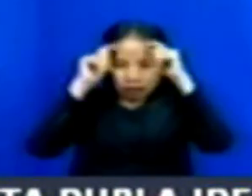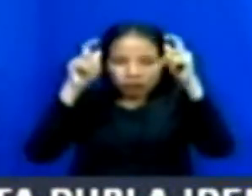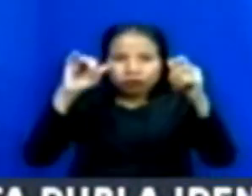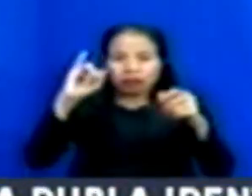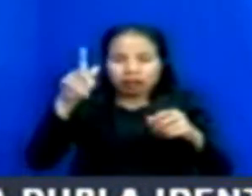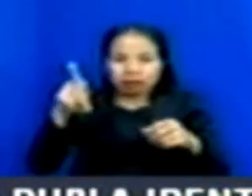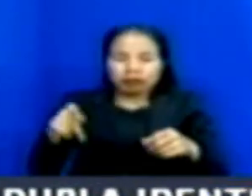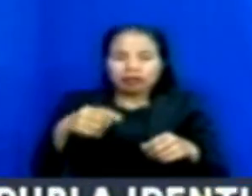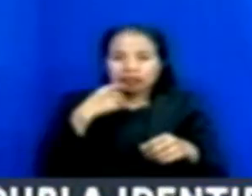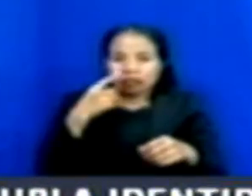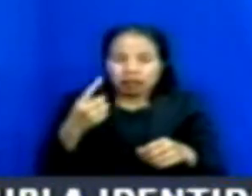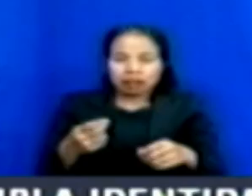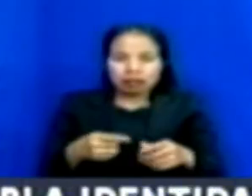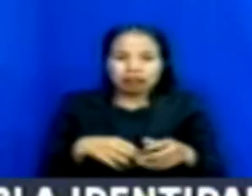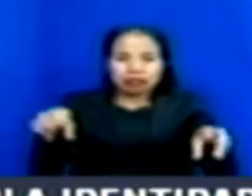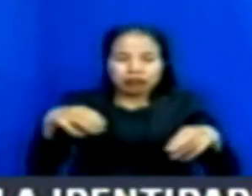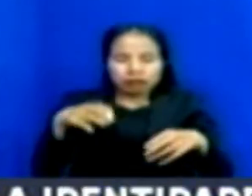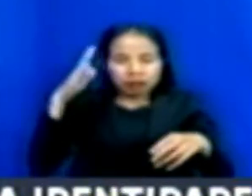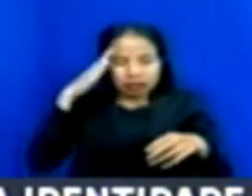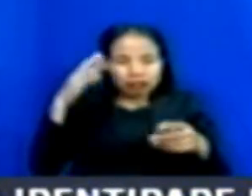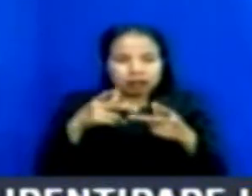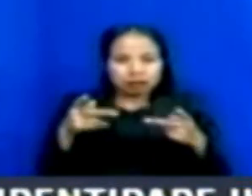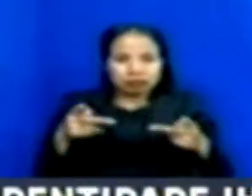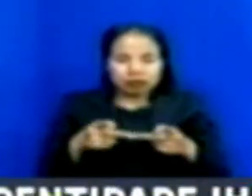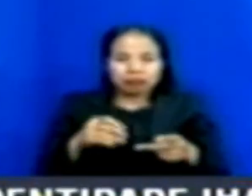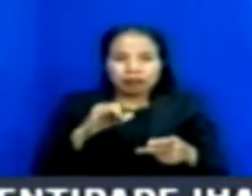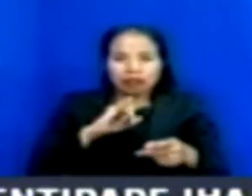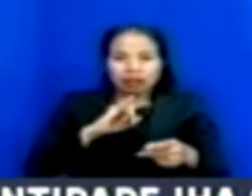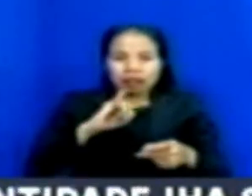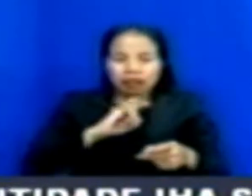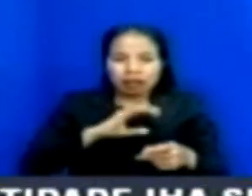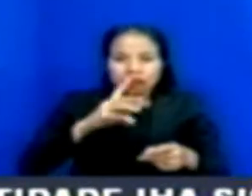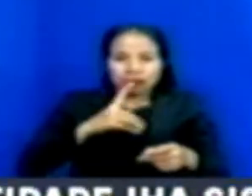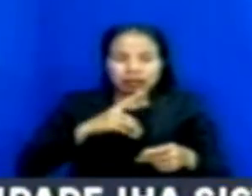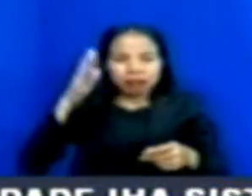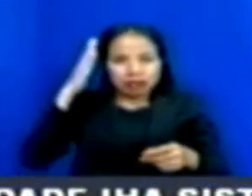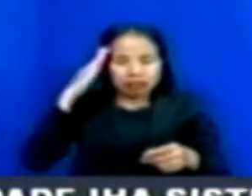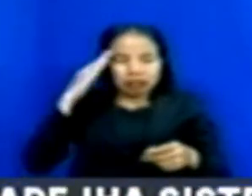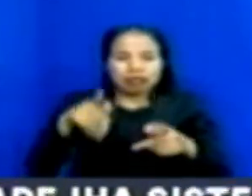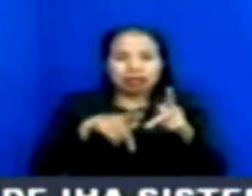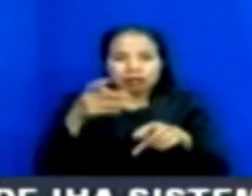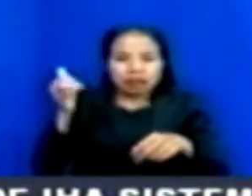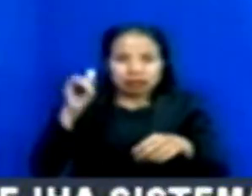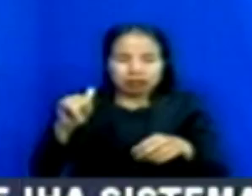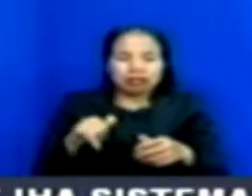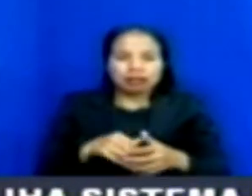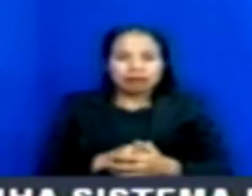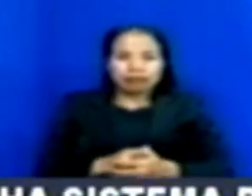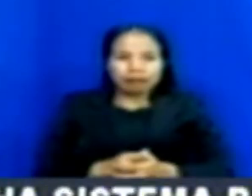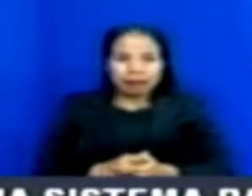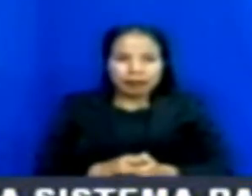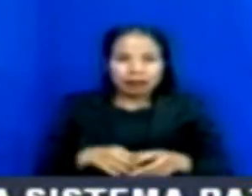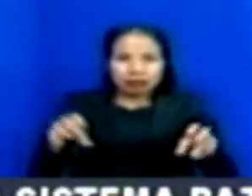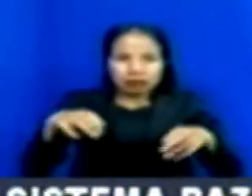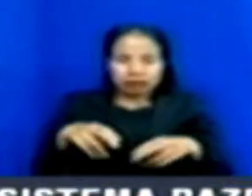Silva Caldas explica, Sistema Identidade Uniku ba IDine, bela identifica identidade cidadão siranian.